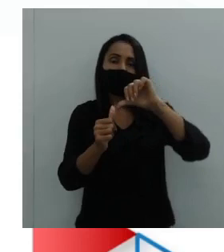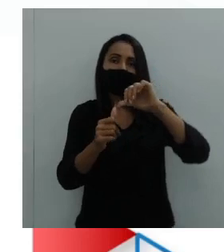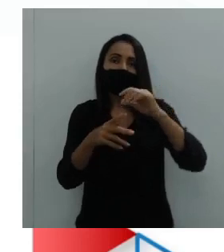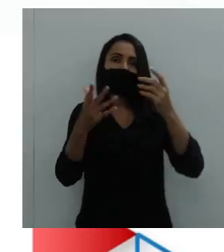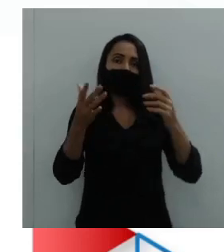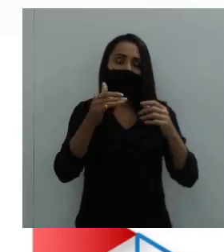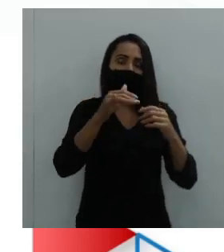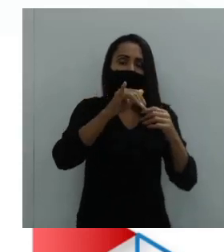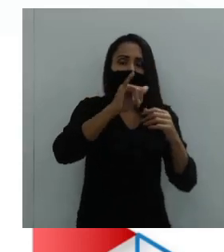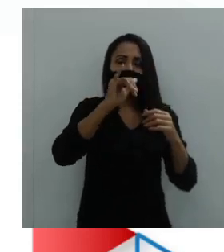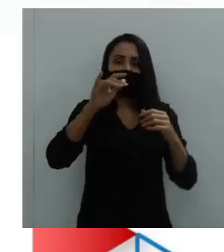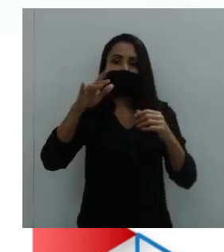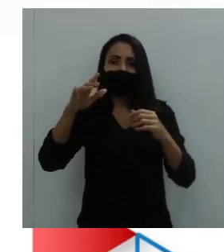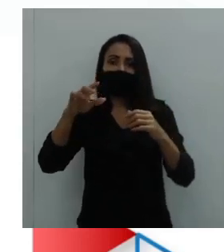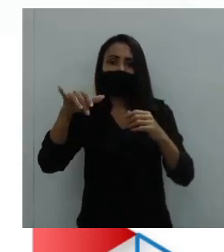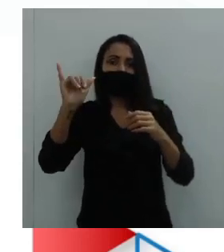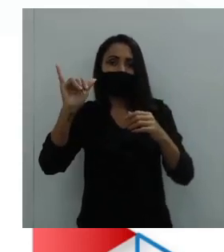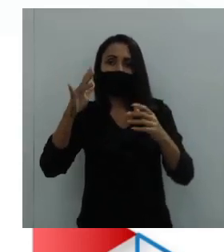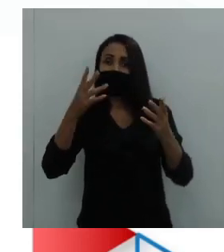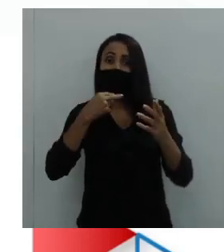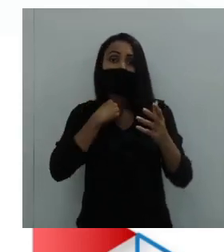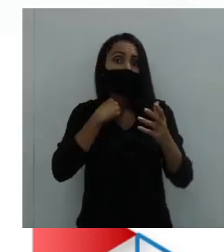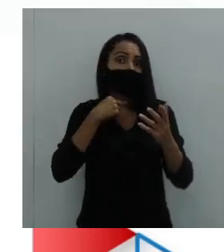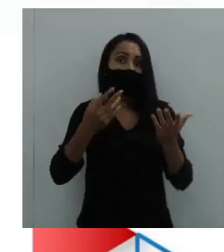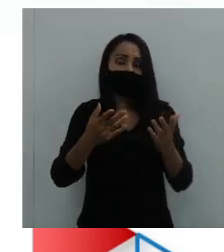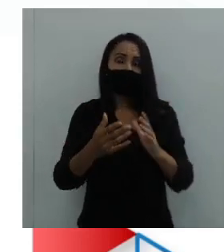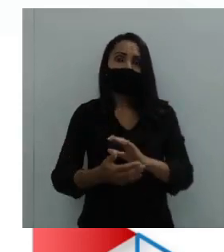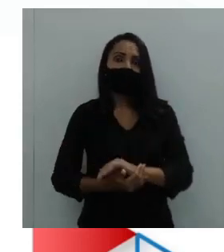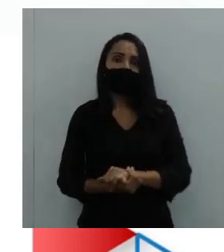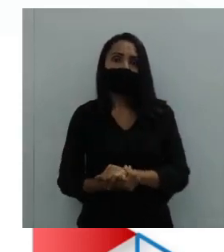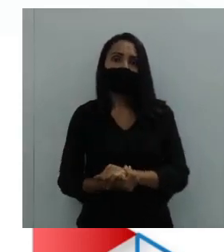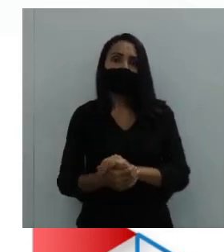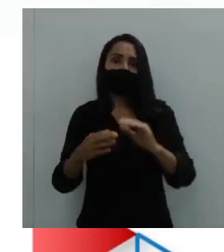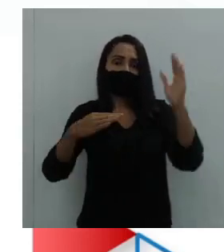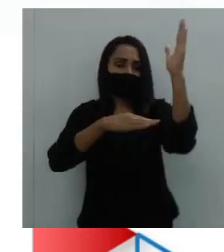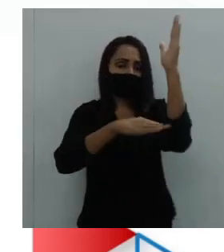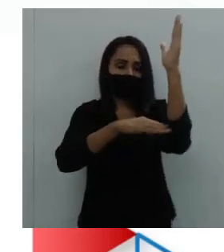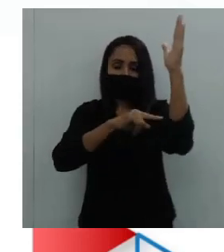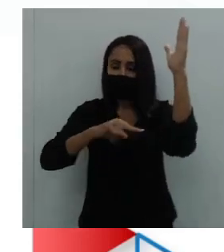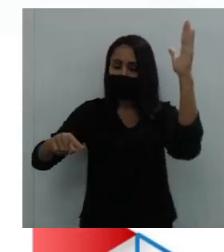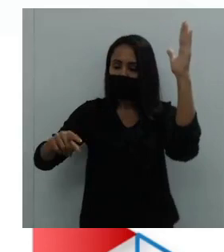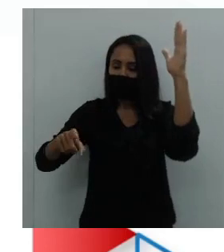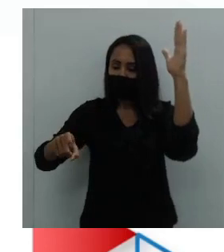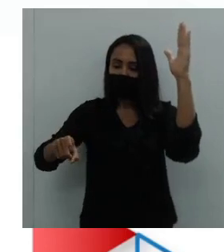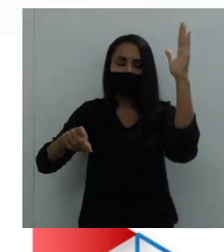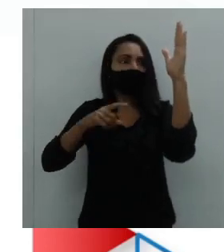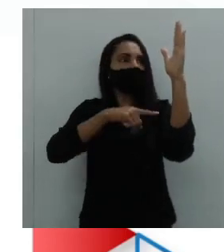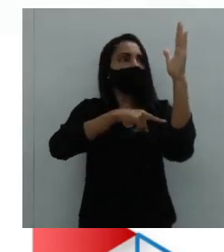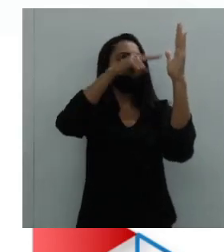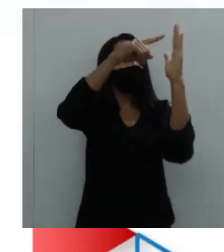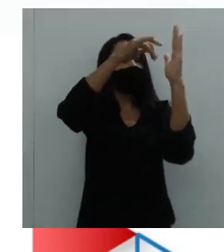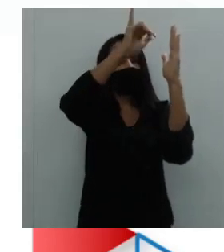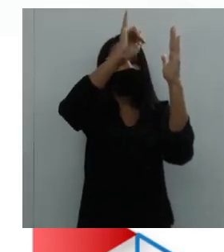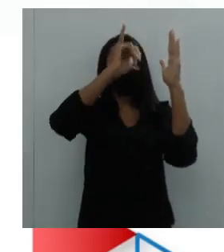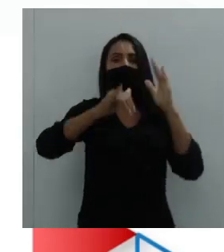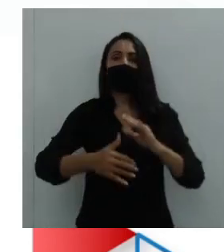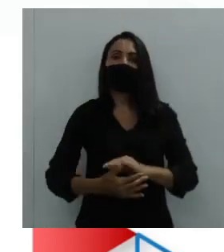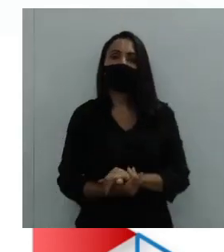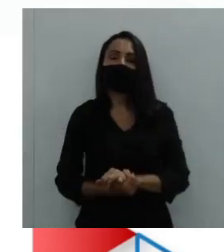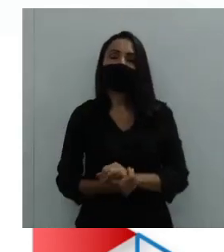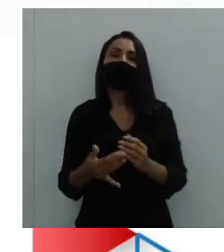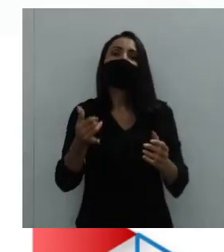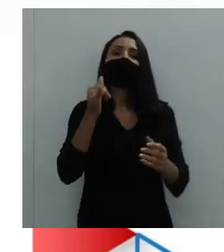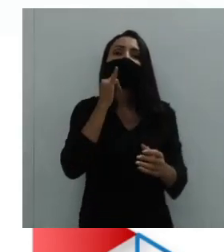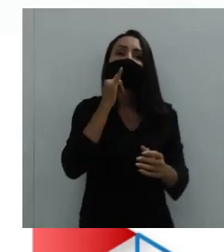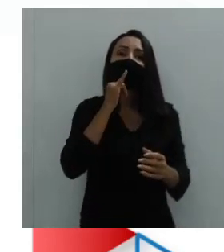como ela vai ficar distorcida, tá bom? Não pode. Primeiro X, depois Y. Fechou? Contratado? Vamos estar lá. Por